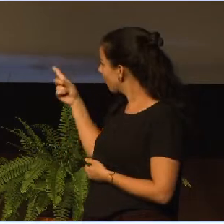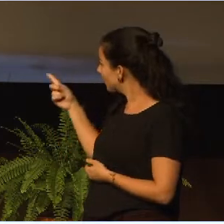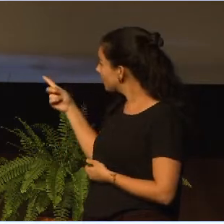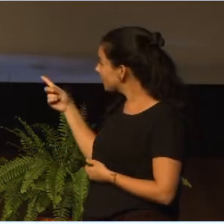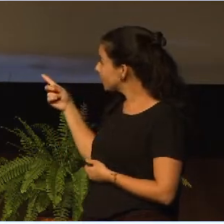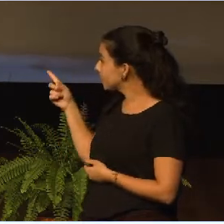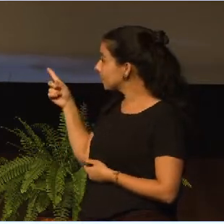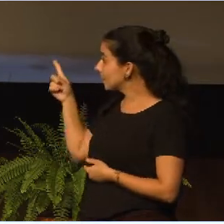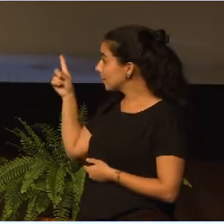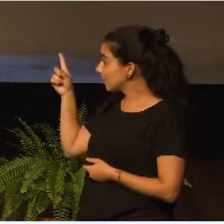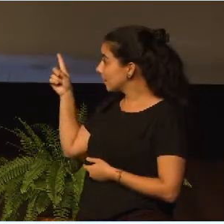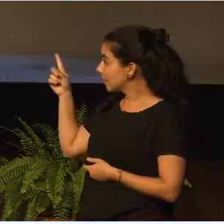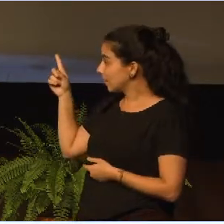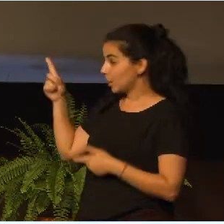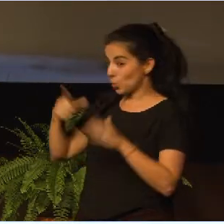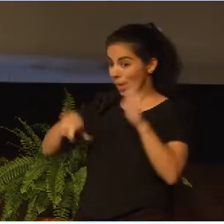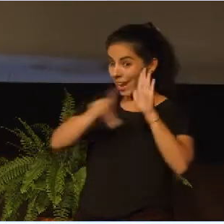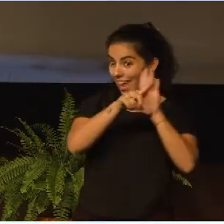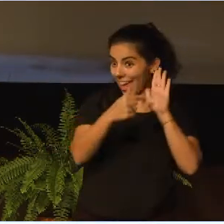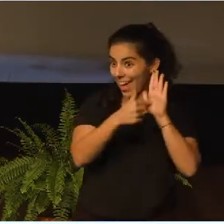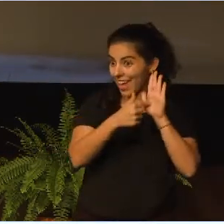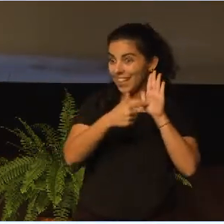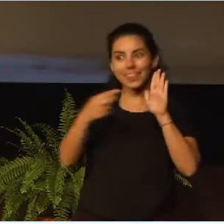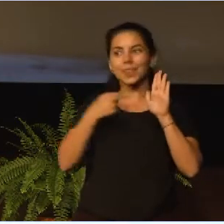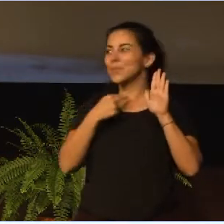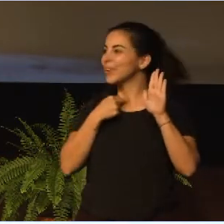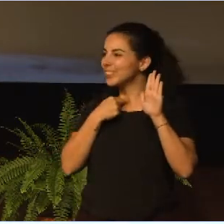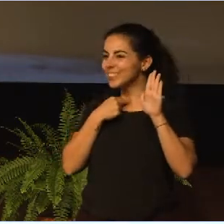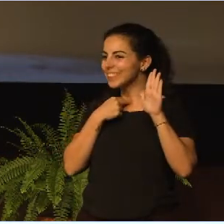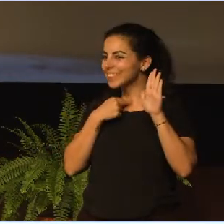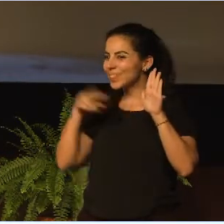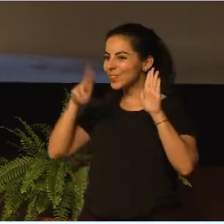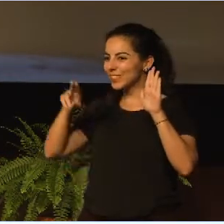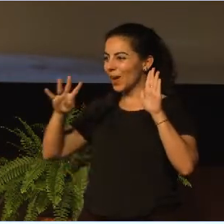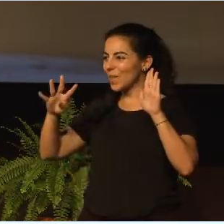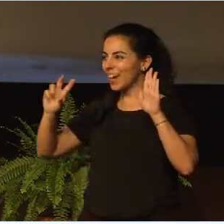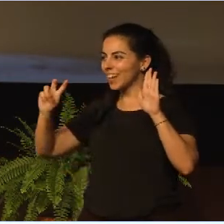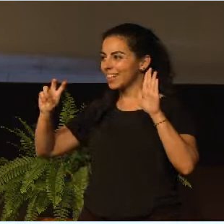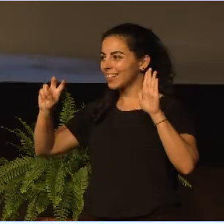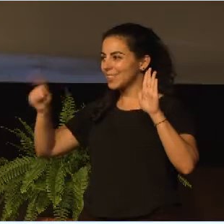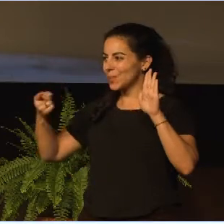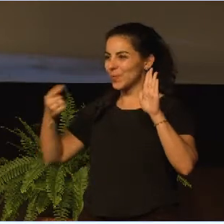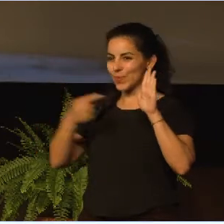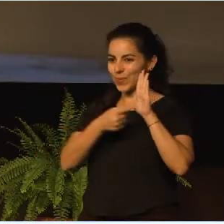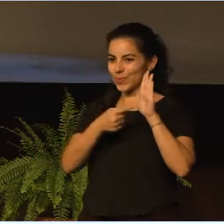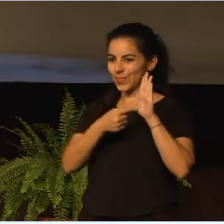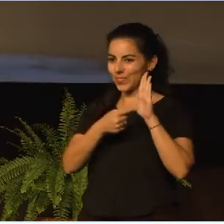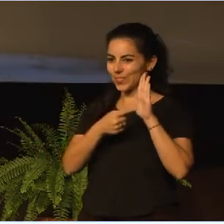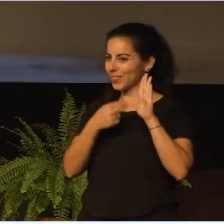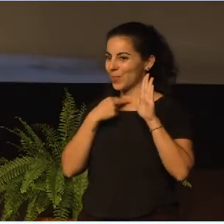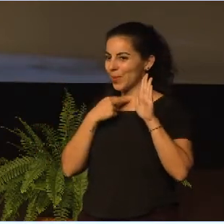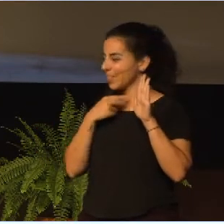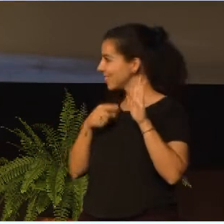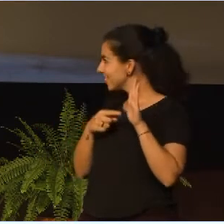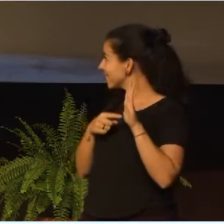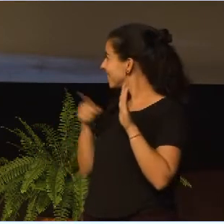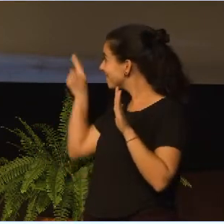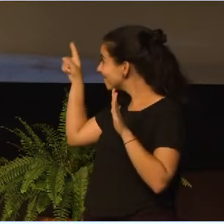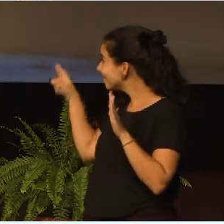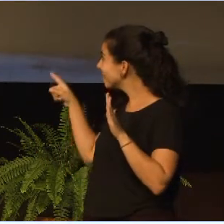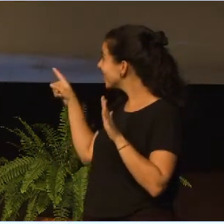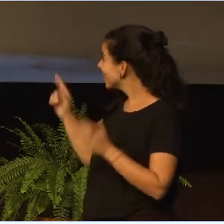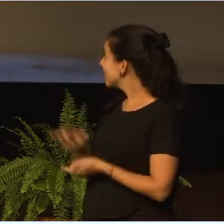Tudo isso aqui está muito claro na lei que não pode. Tá? E empresas irregulares, que é um grande problema que a gente